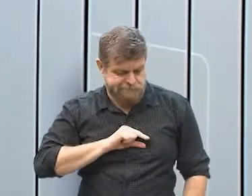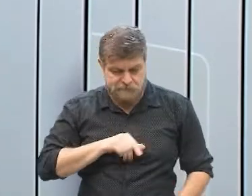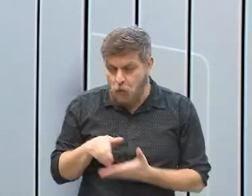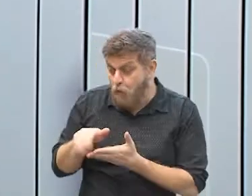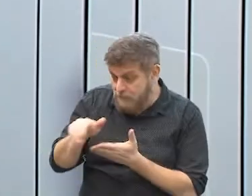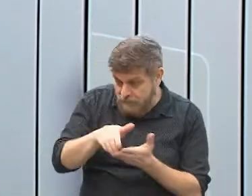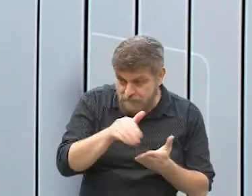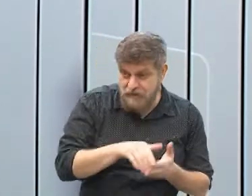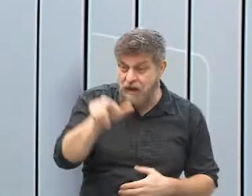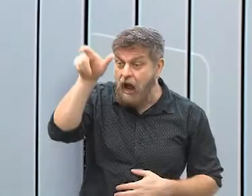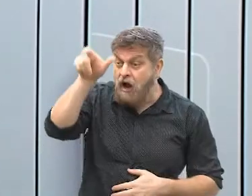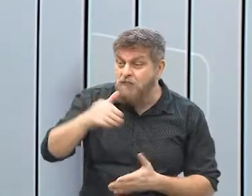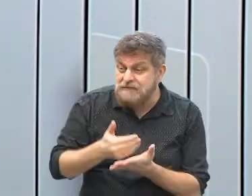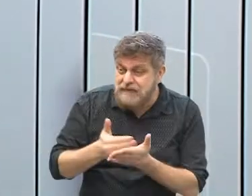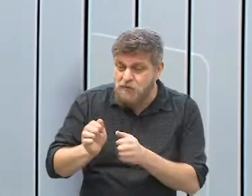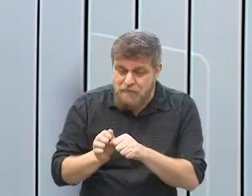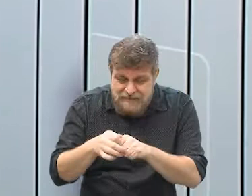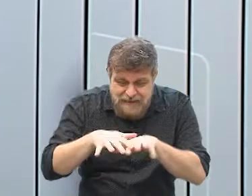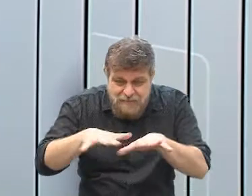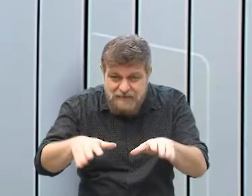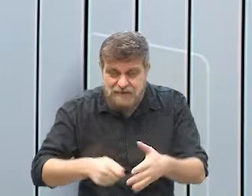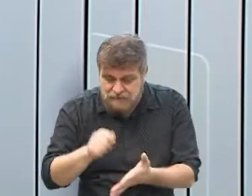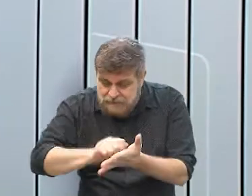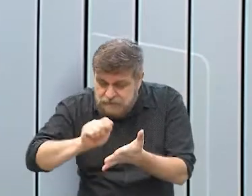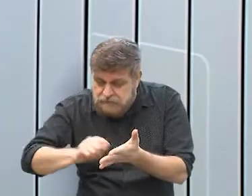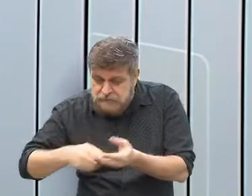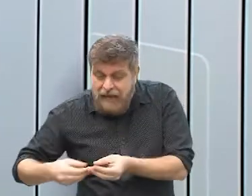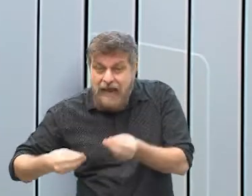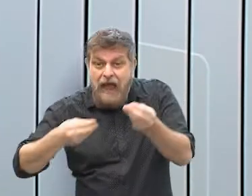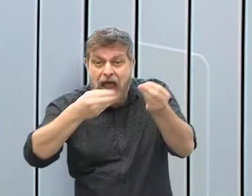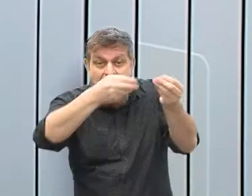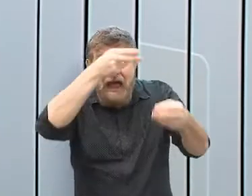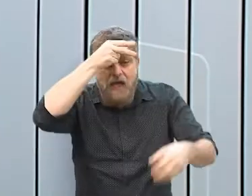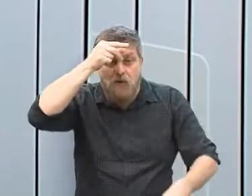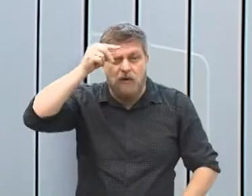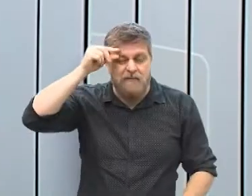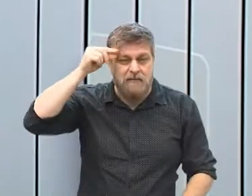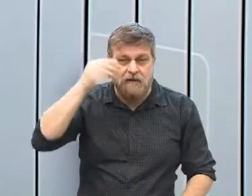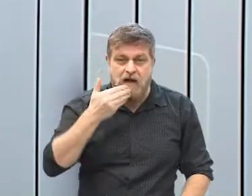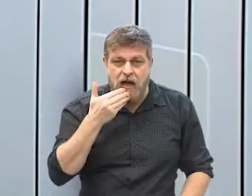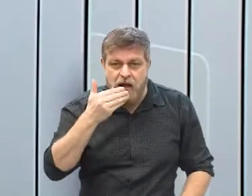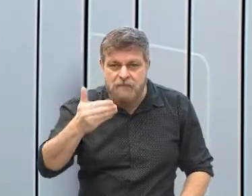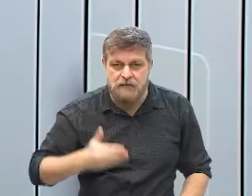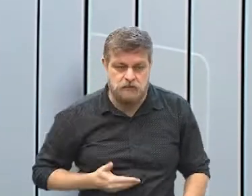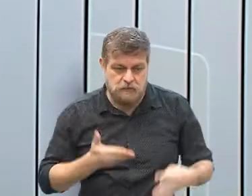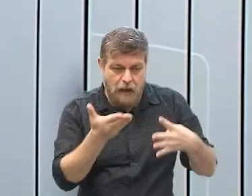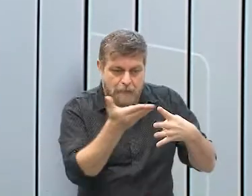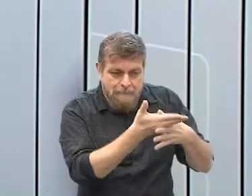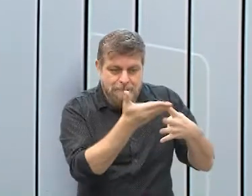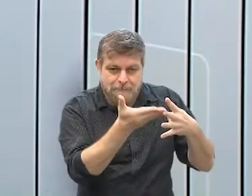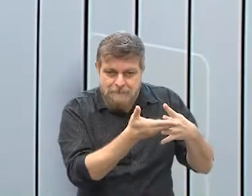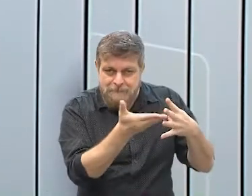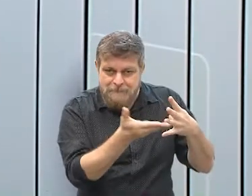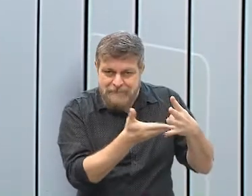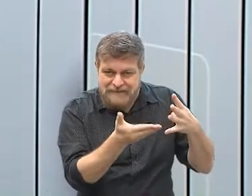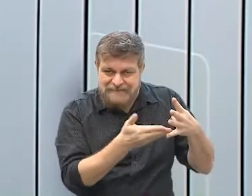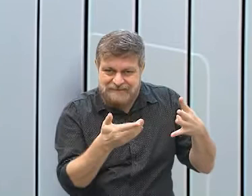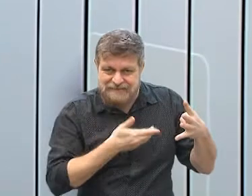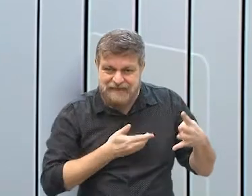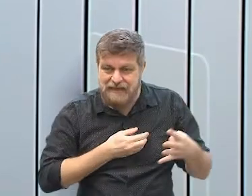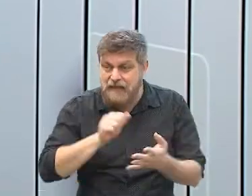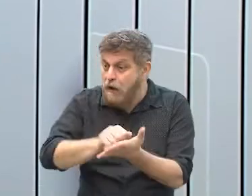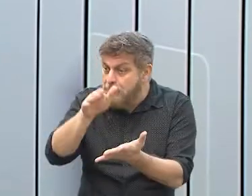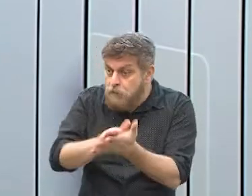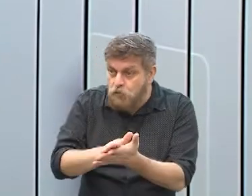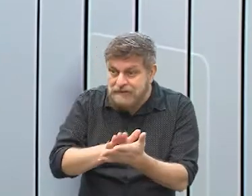pandemia, o senhor fez uma indicação ao prefeito Jonas Donizete para a suspensão do refis, do pagamento das parcelas sem multas